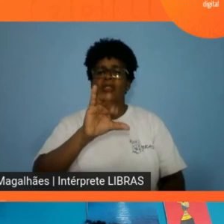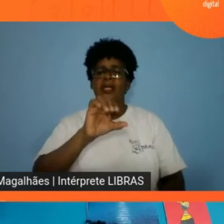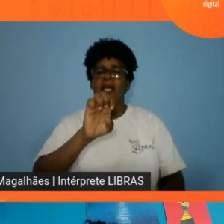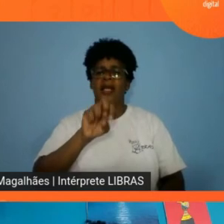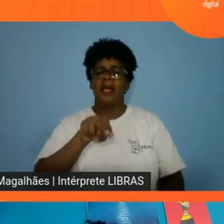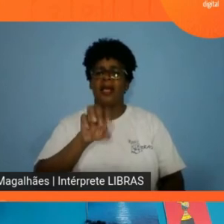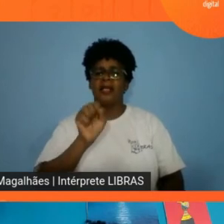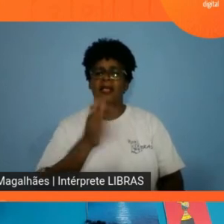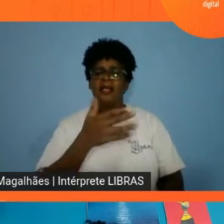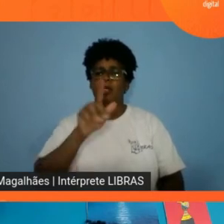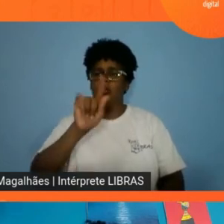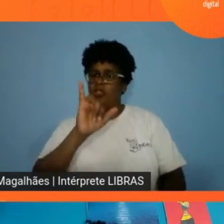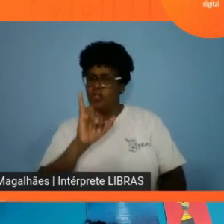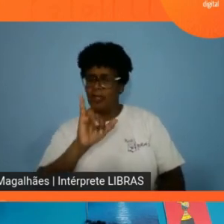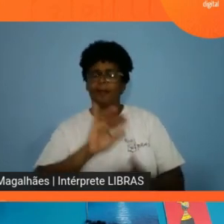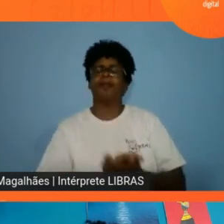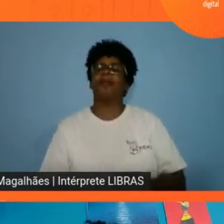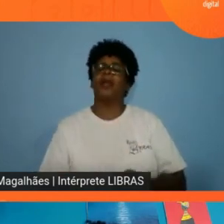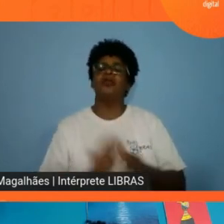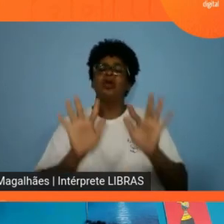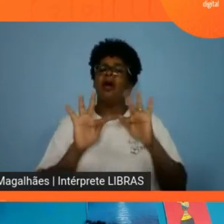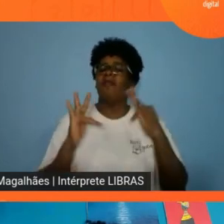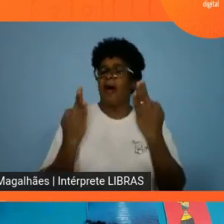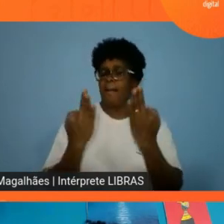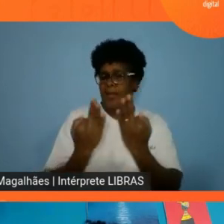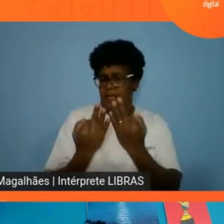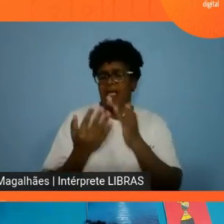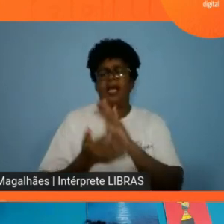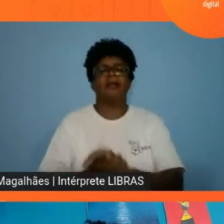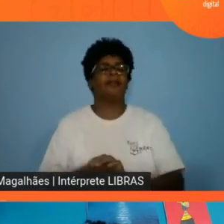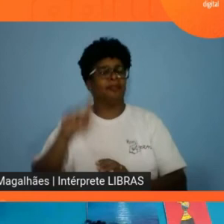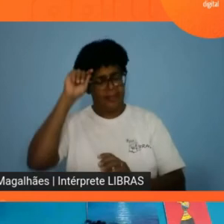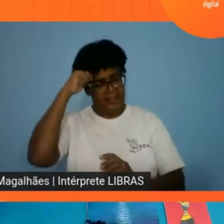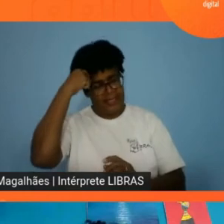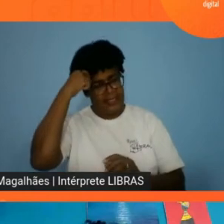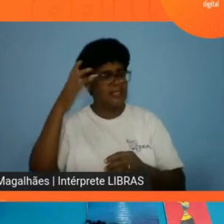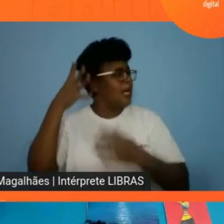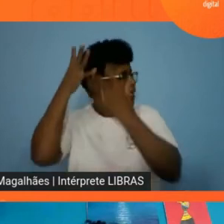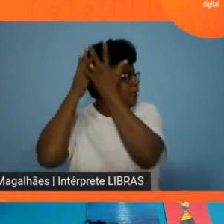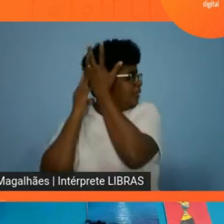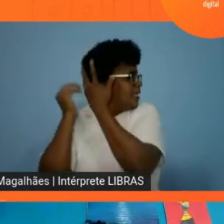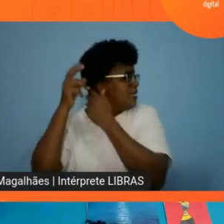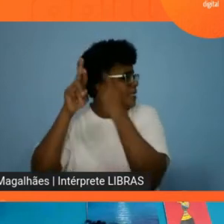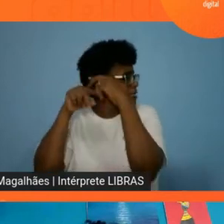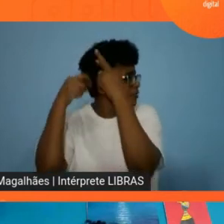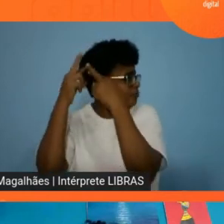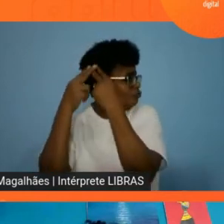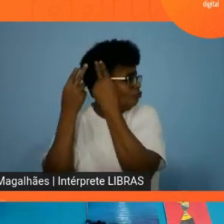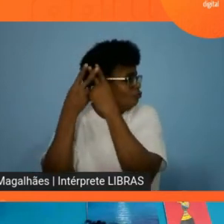uma mulher negra, estou de cabelos roxos, tranças roxas até o